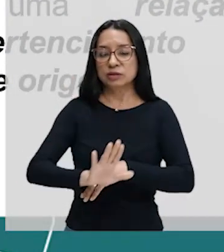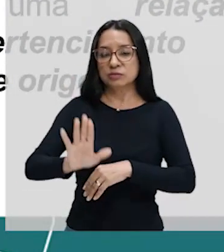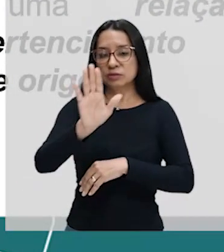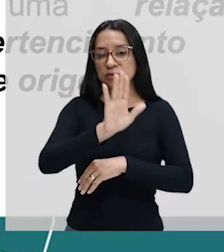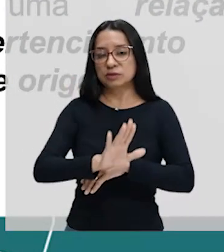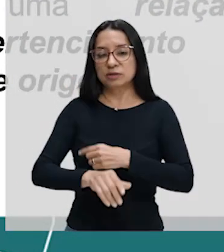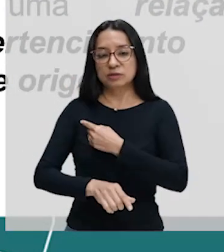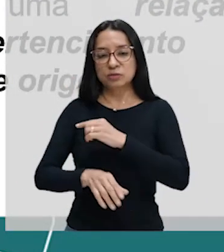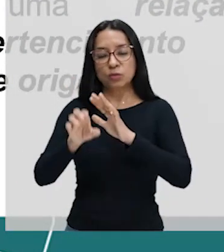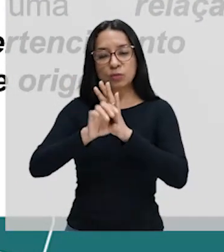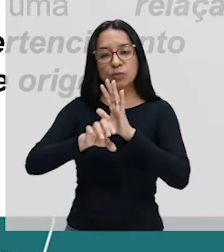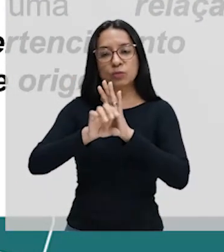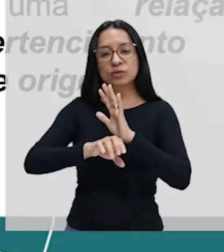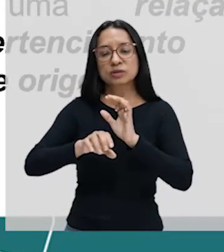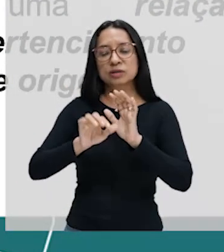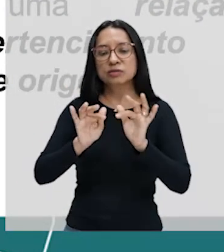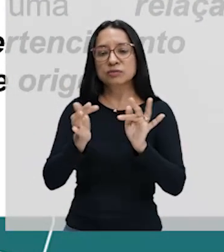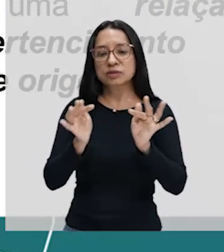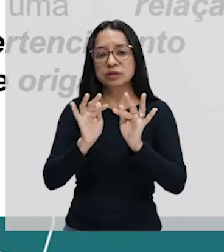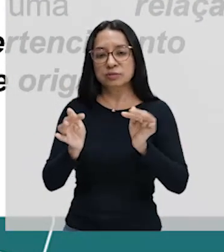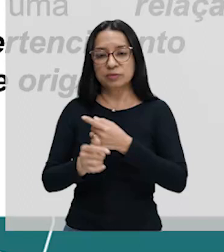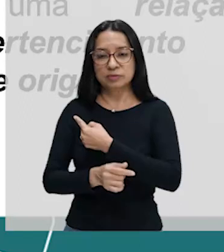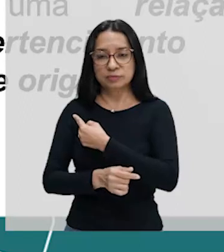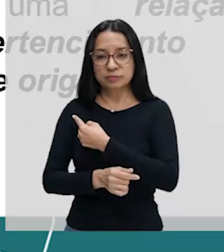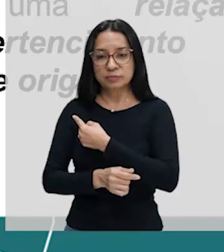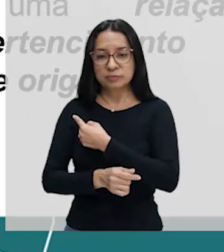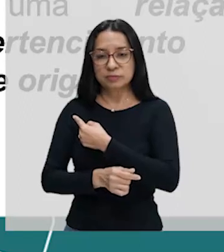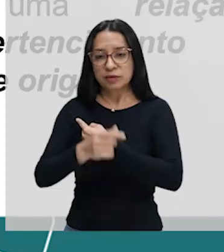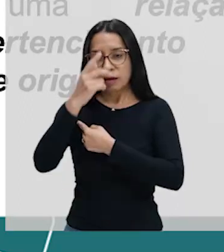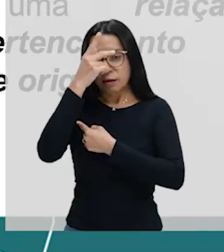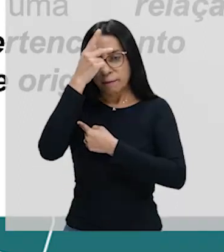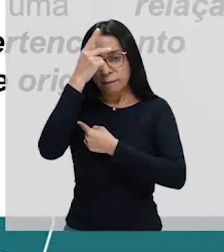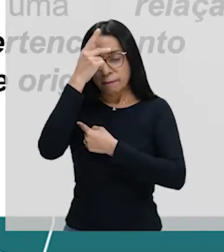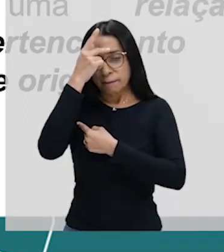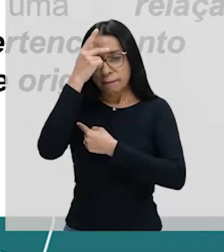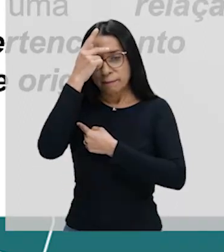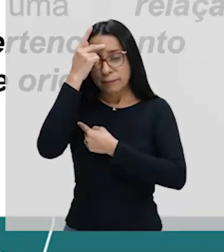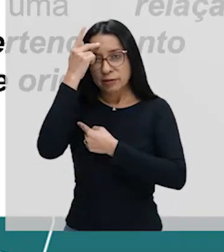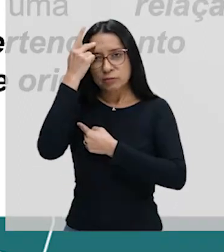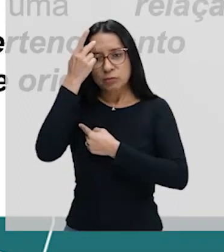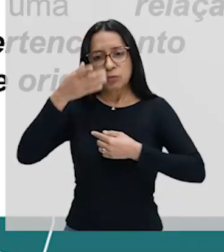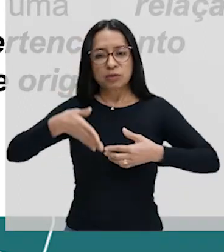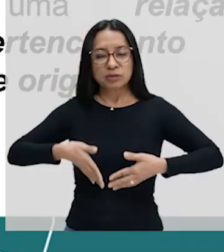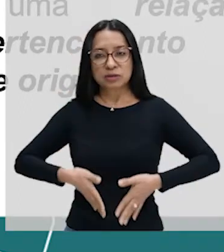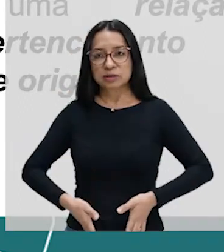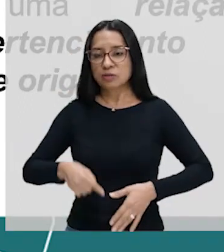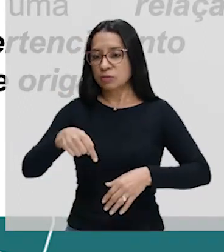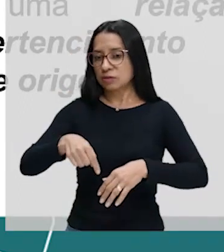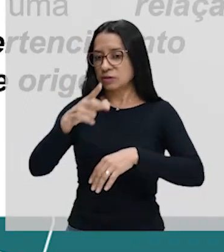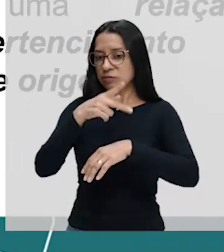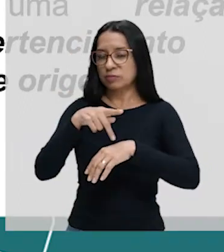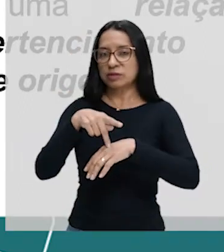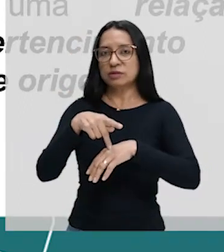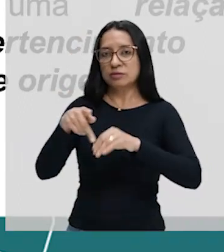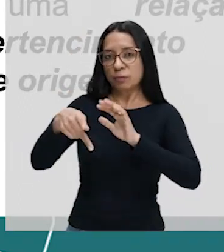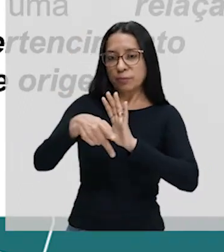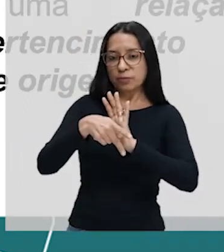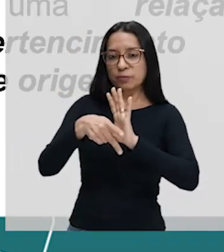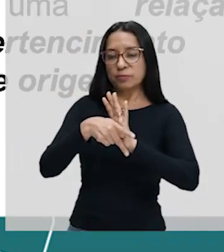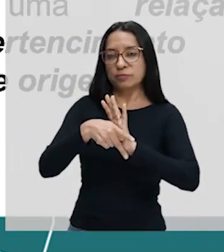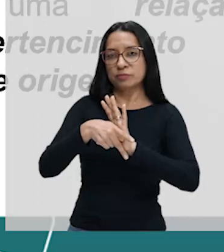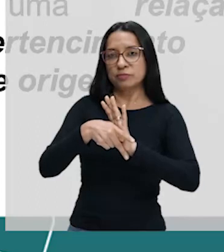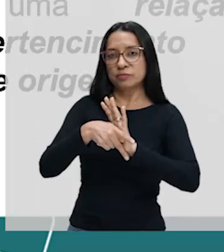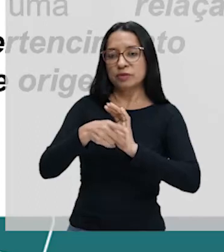simples de pátria é o país ou o estado em que a pessoa nasceu, a sua terra natal. Então, onde é a tua pátria? O Brasil. Mas quando a gente